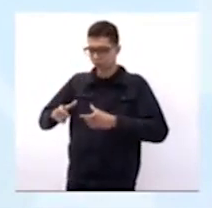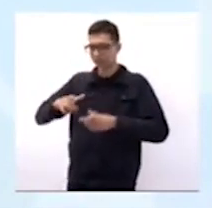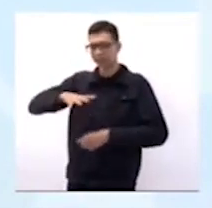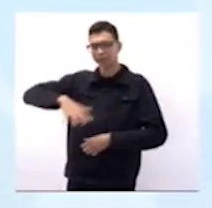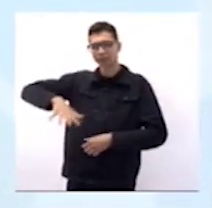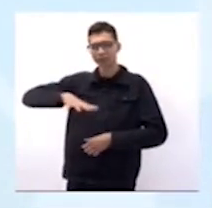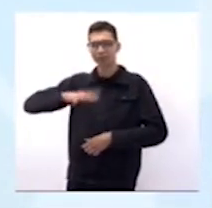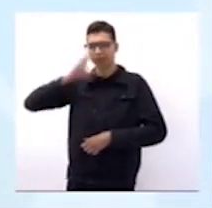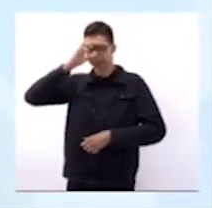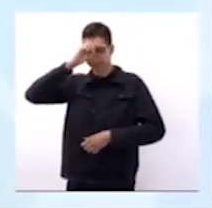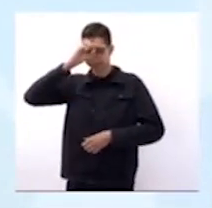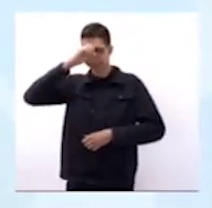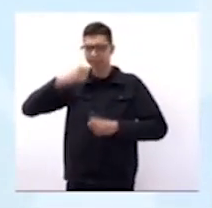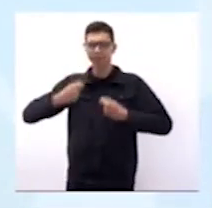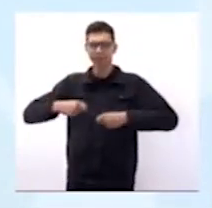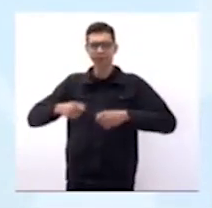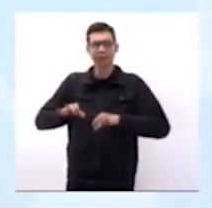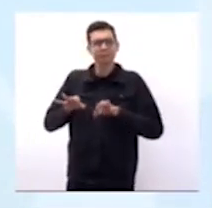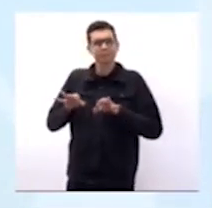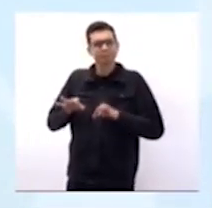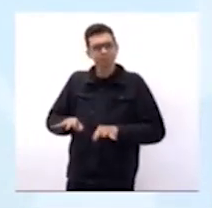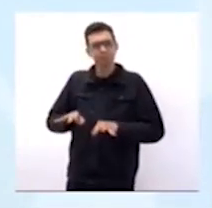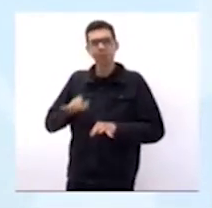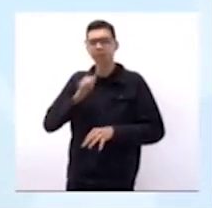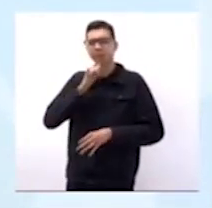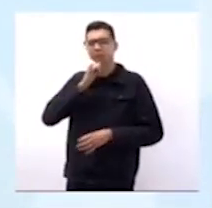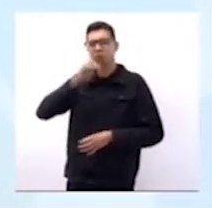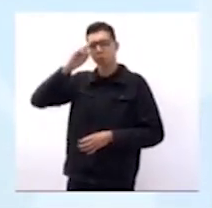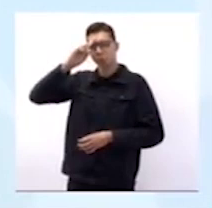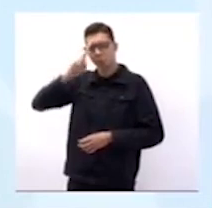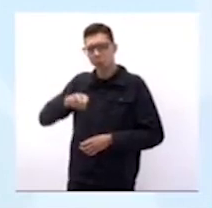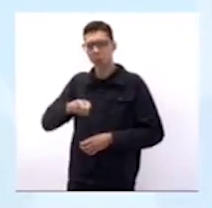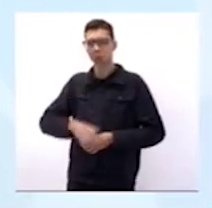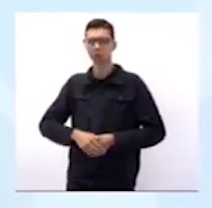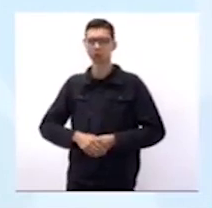não devem se sobrepor à necessidade de aprendizado